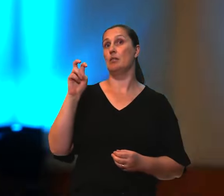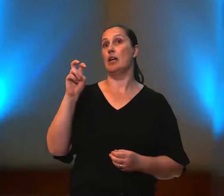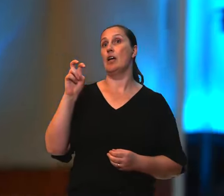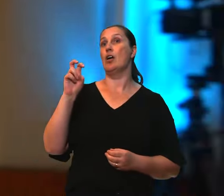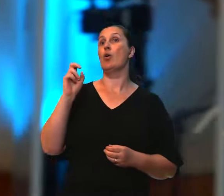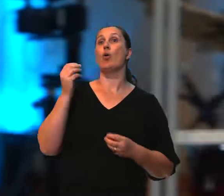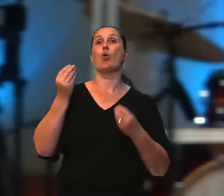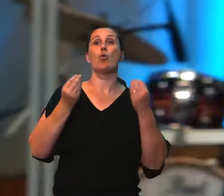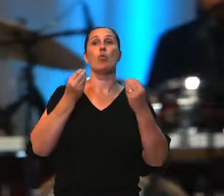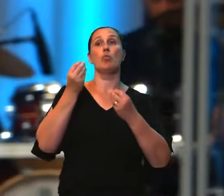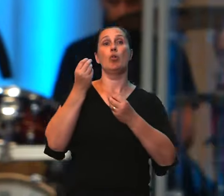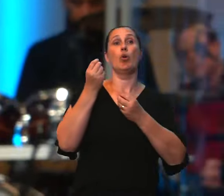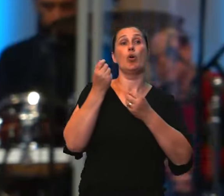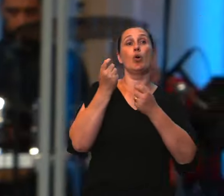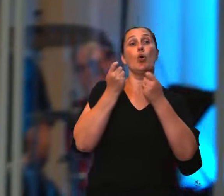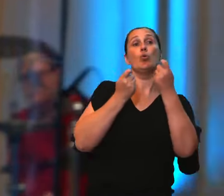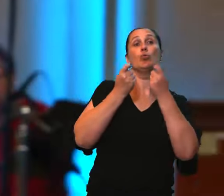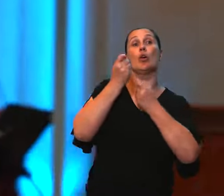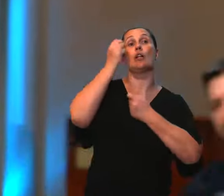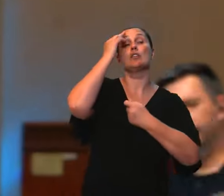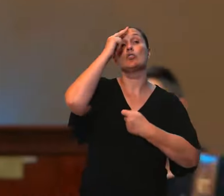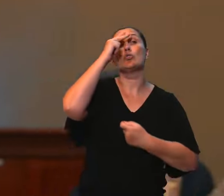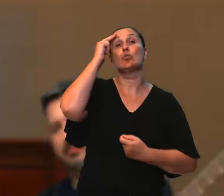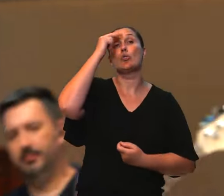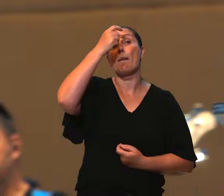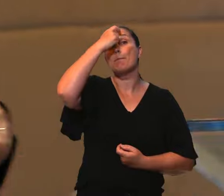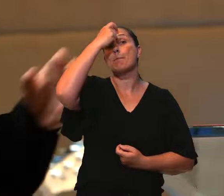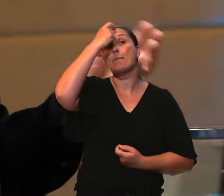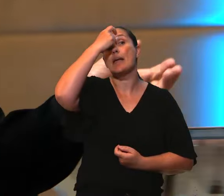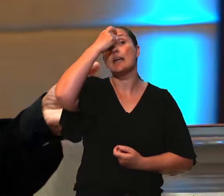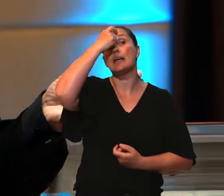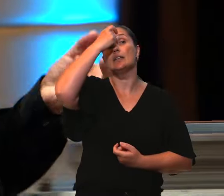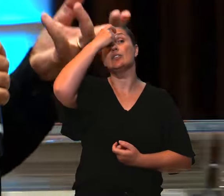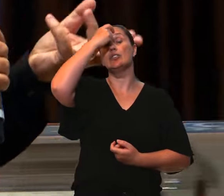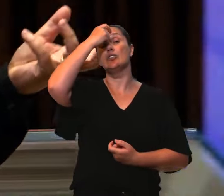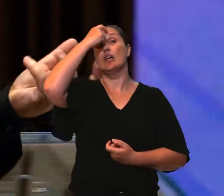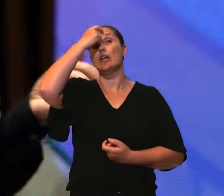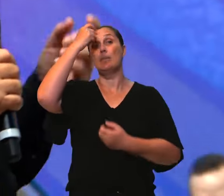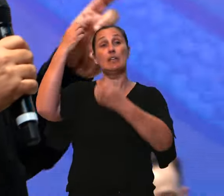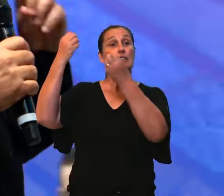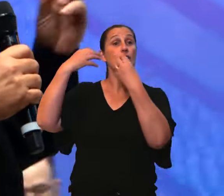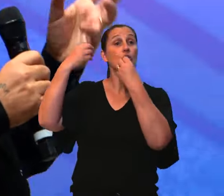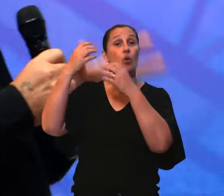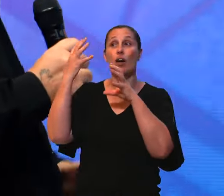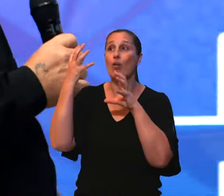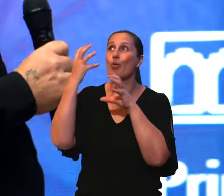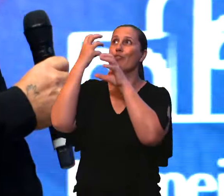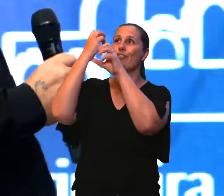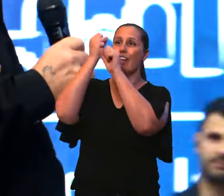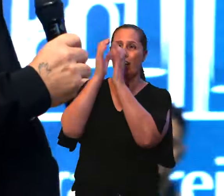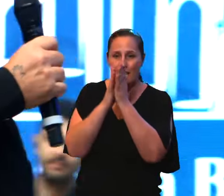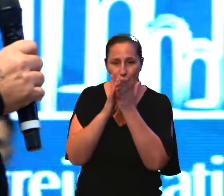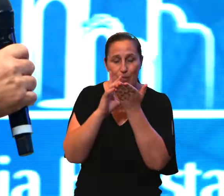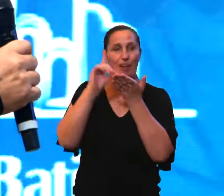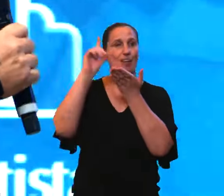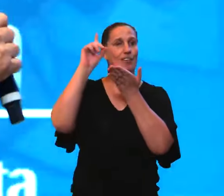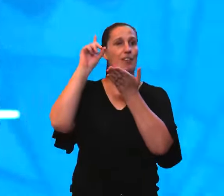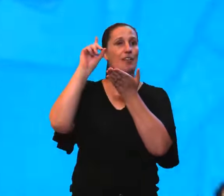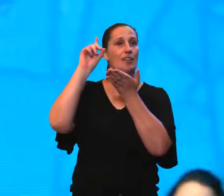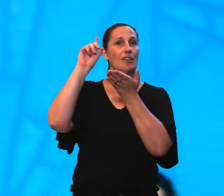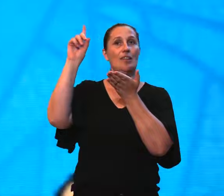os meus sonhos e a minha mente ele me ensinou por coisas boas na minha cabeça e confiar na palavra dele mais do que tudo